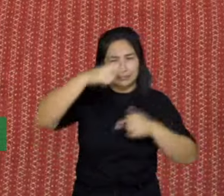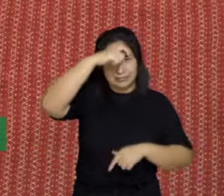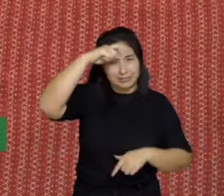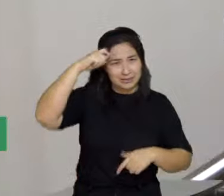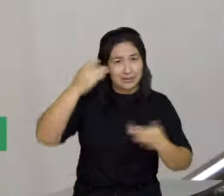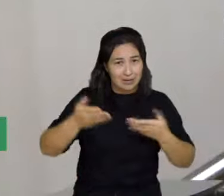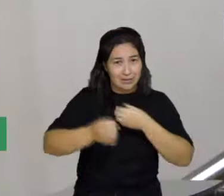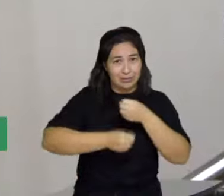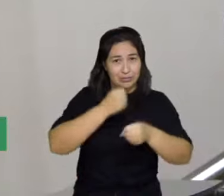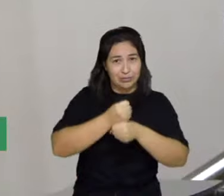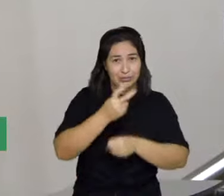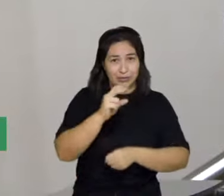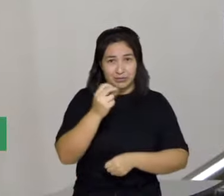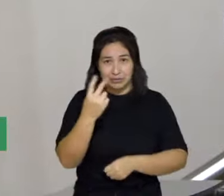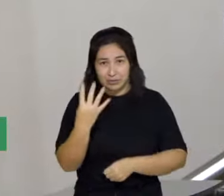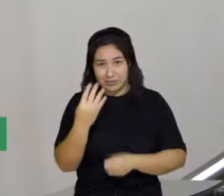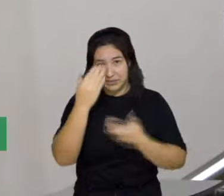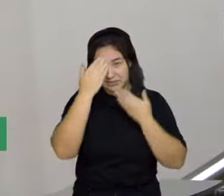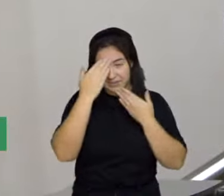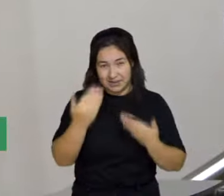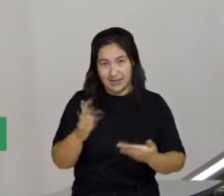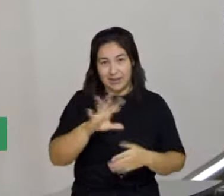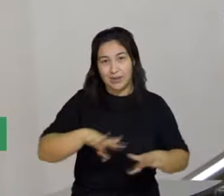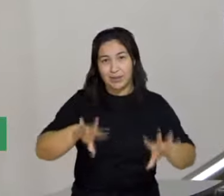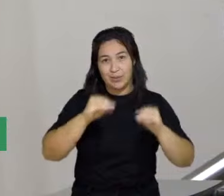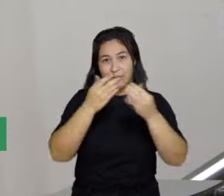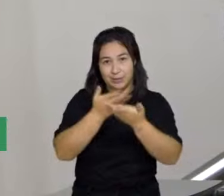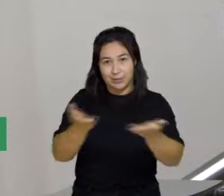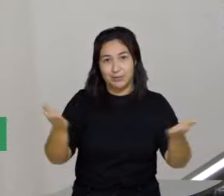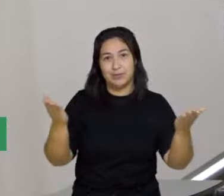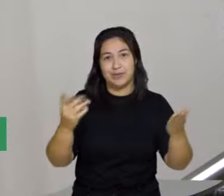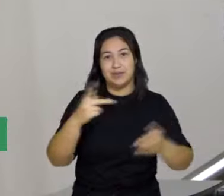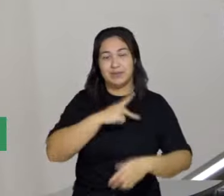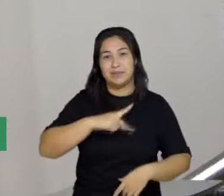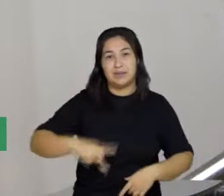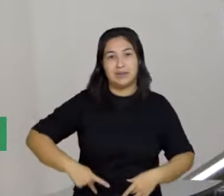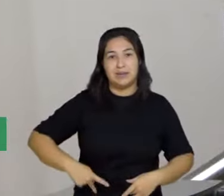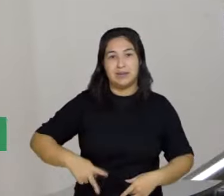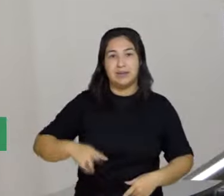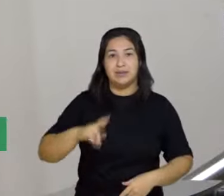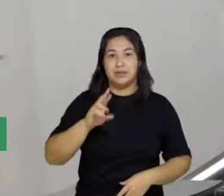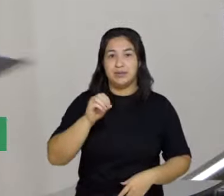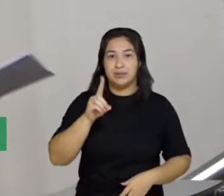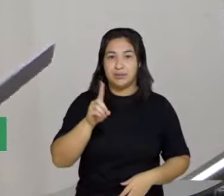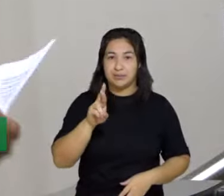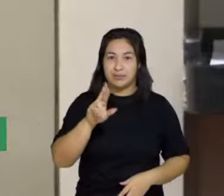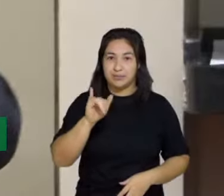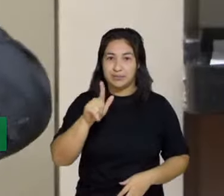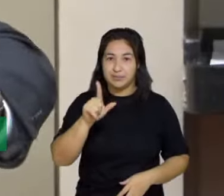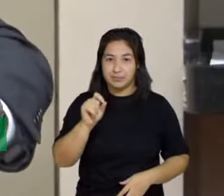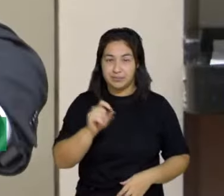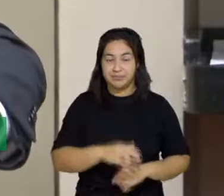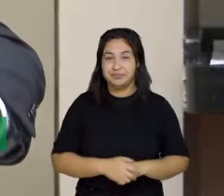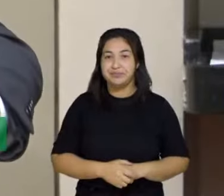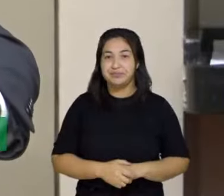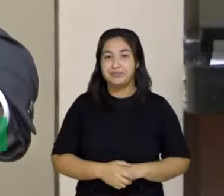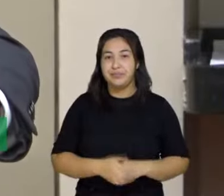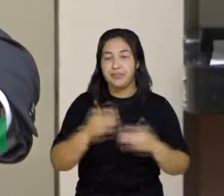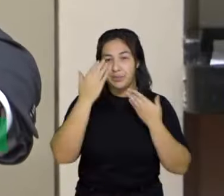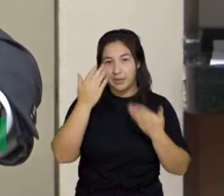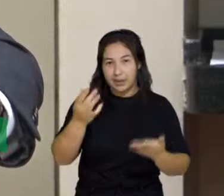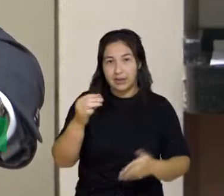obrigado, deputado Tiago Zilli. Muito obrigado a todos os senhores. Obrigado ao presidente Rodrigo Binotto. Obrigado, deputado